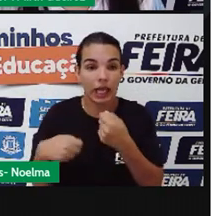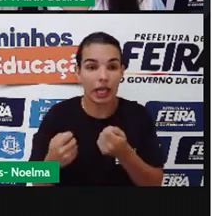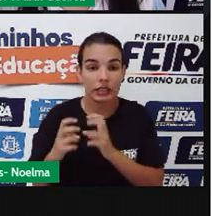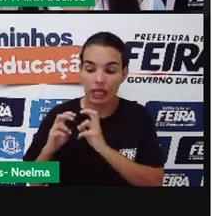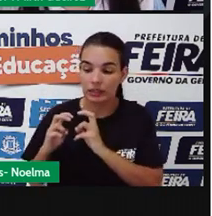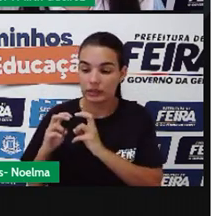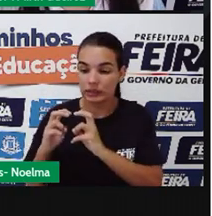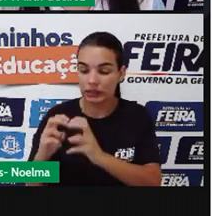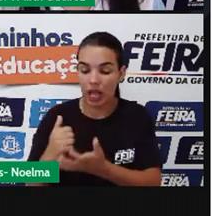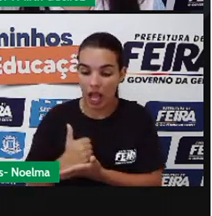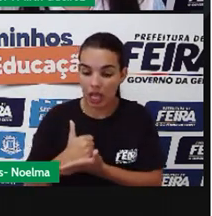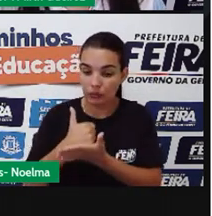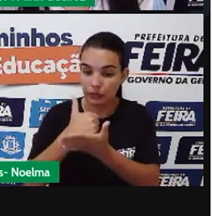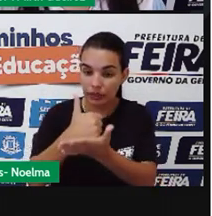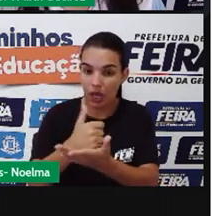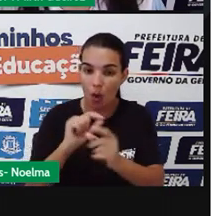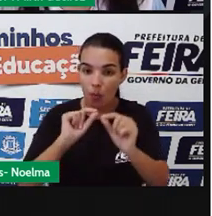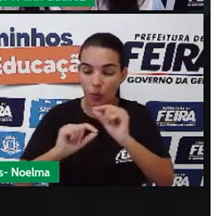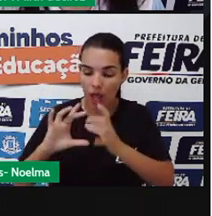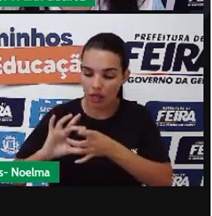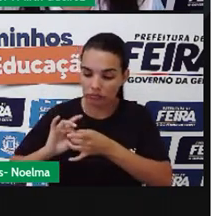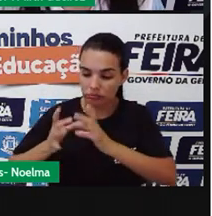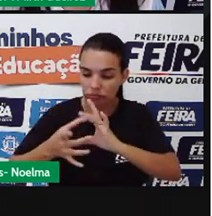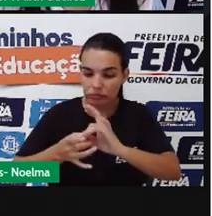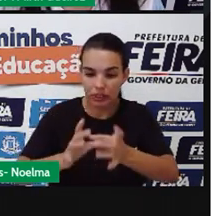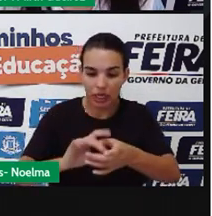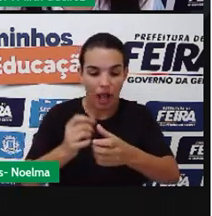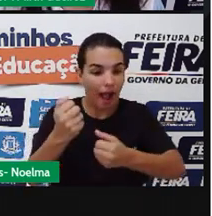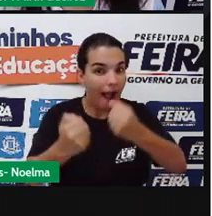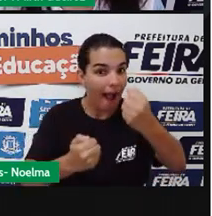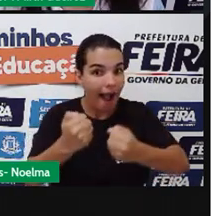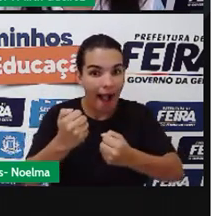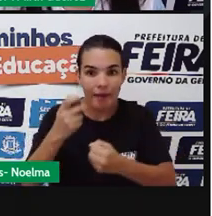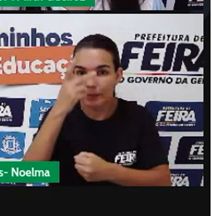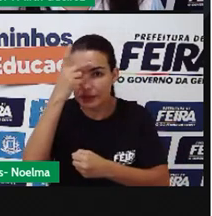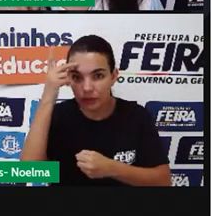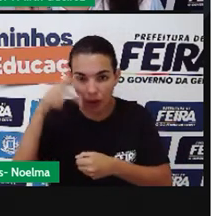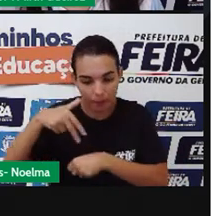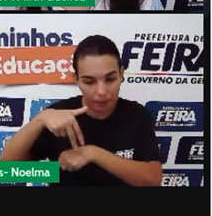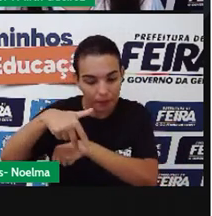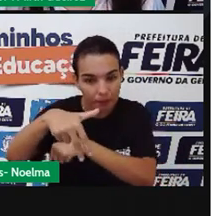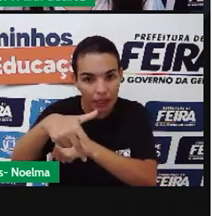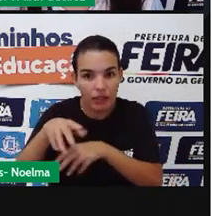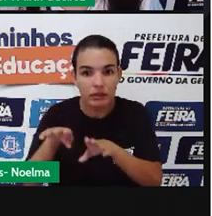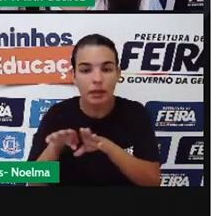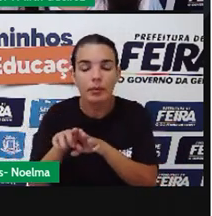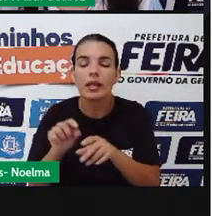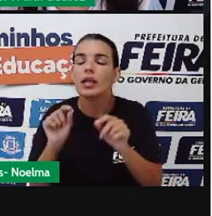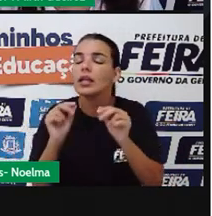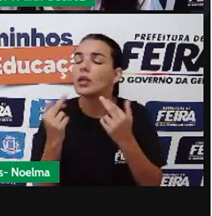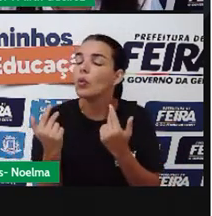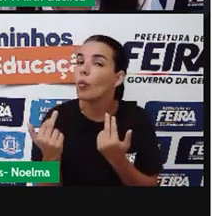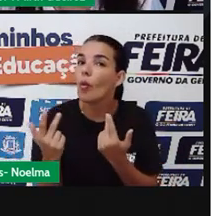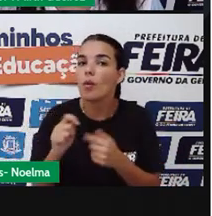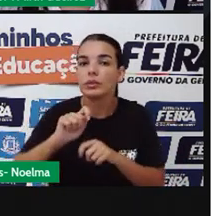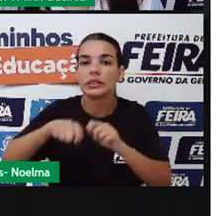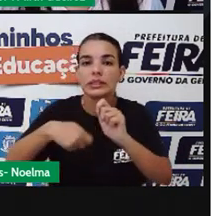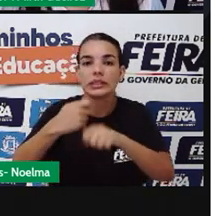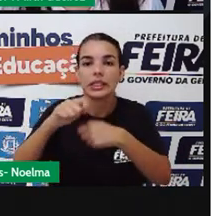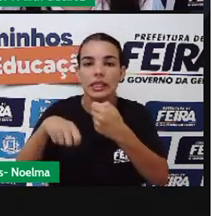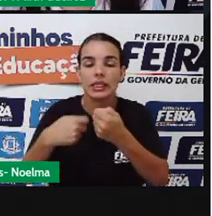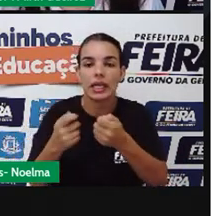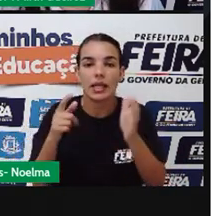auxiliam a interagir com os demais veículos e pedestres, os sinais de pontuação também